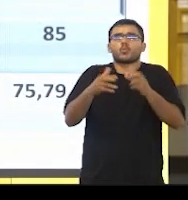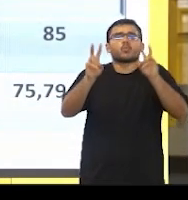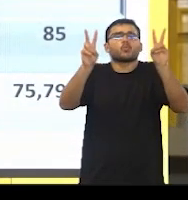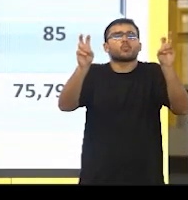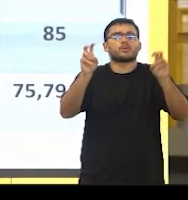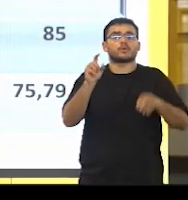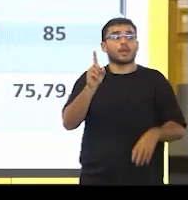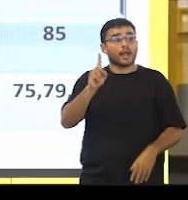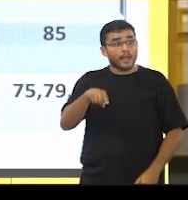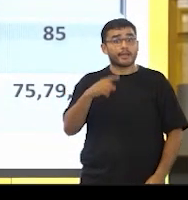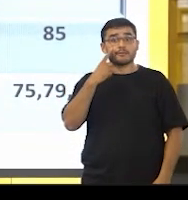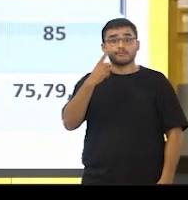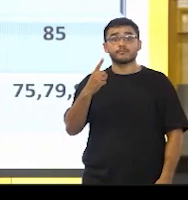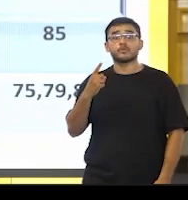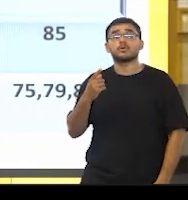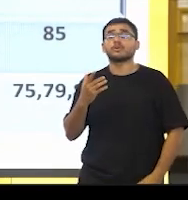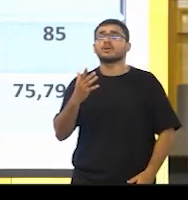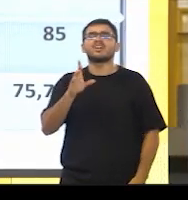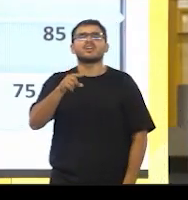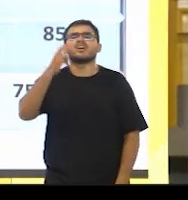patrimônio cultural